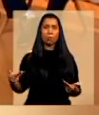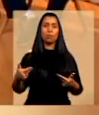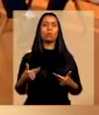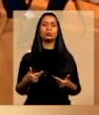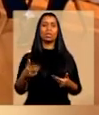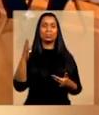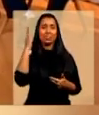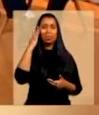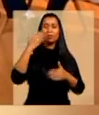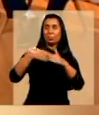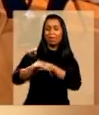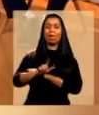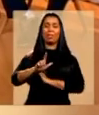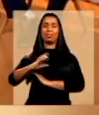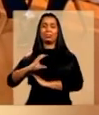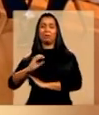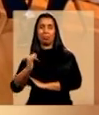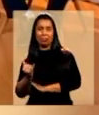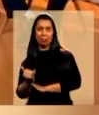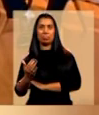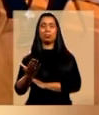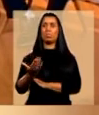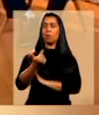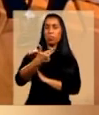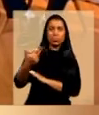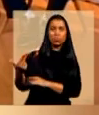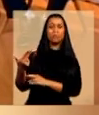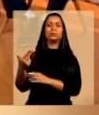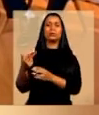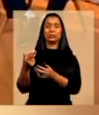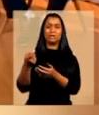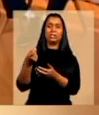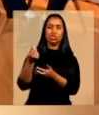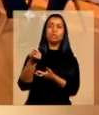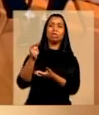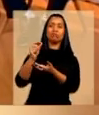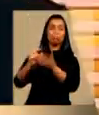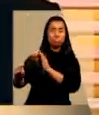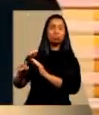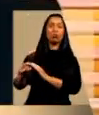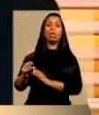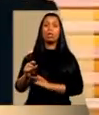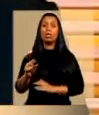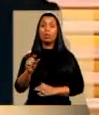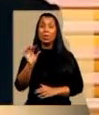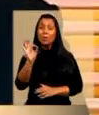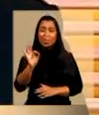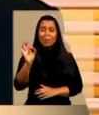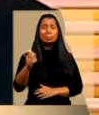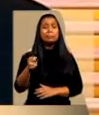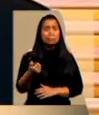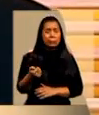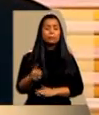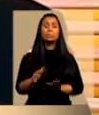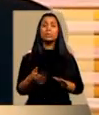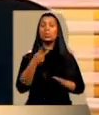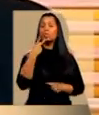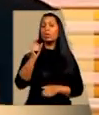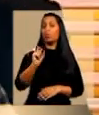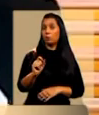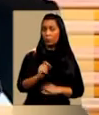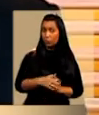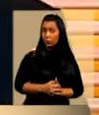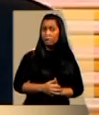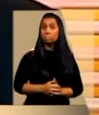opções, como Tesouro Direto, como LCI, outros tipos de fundos de investimento, né? É uma taxa muito baixa, né? Então, assim, o que, eu